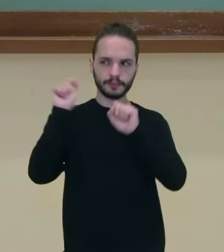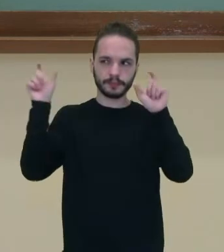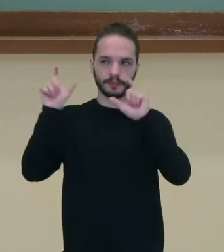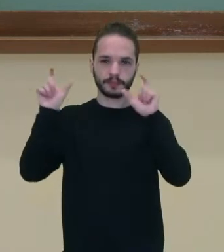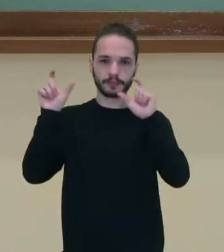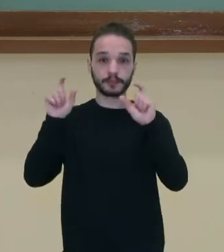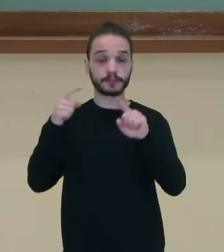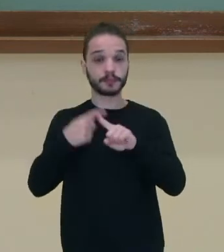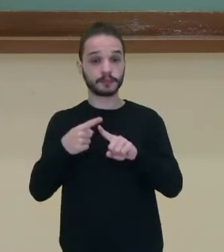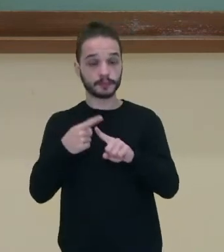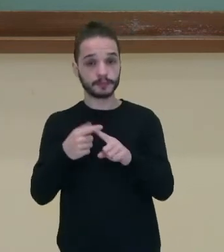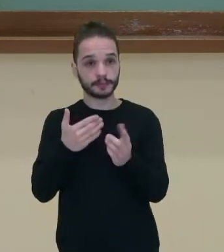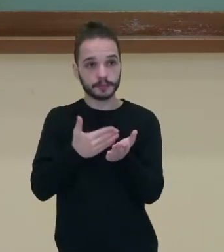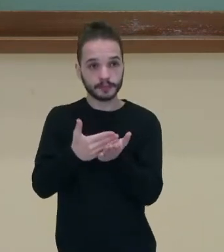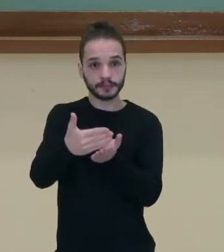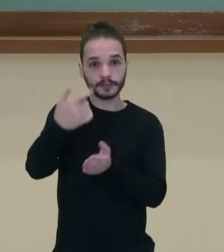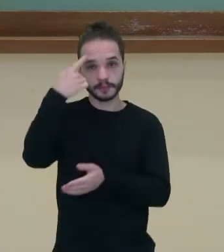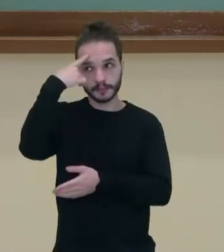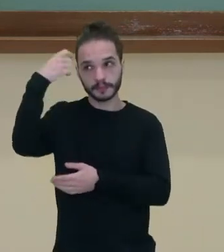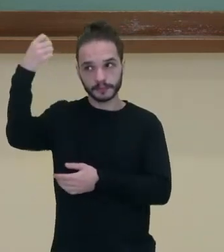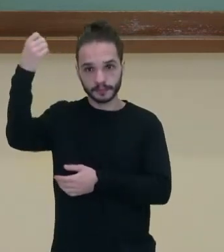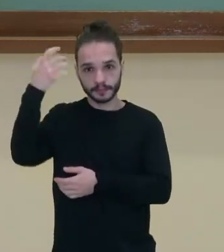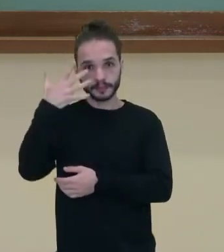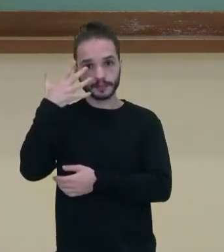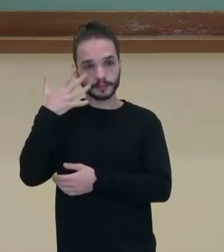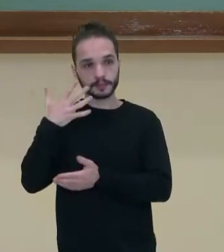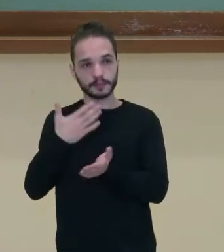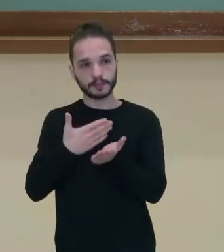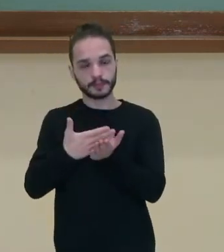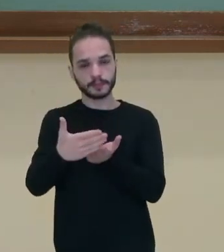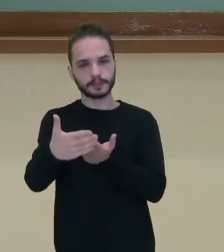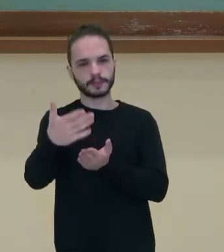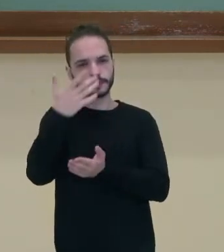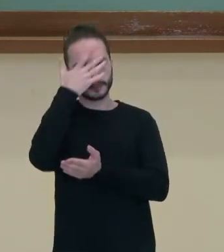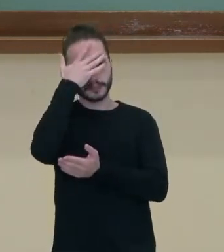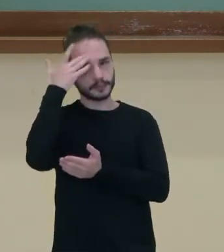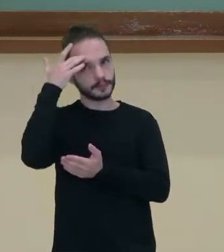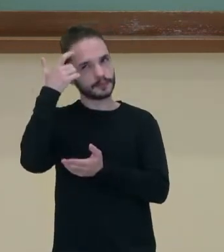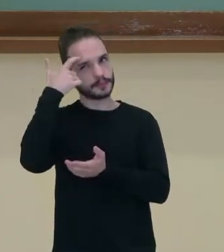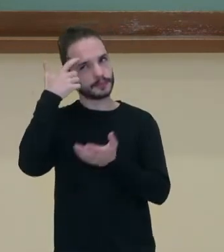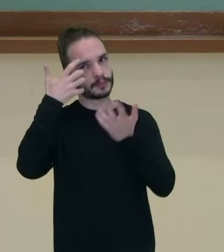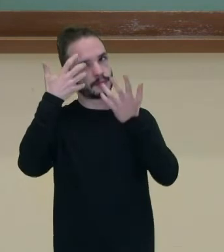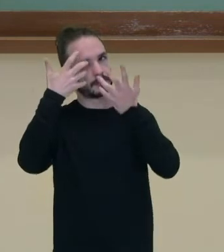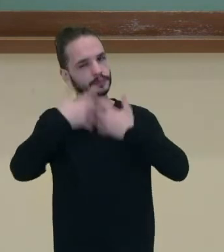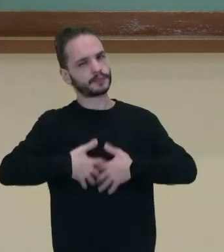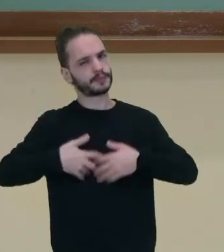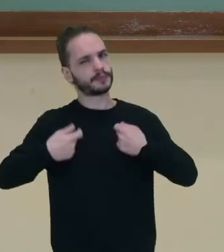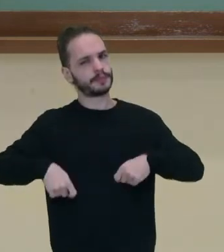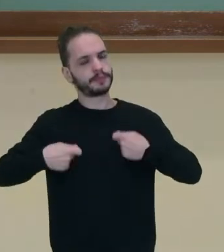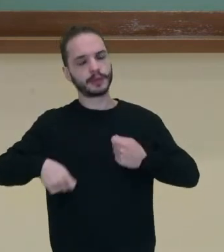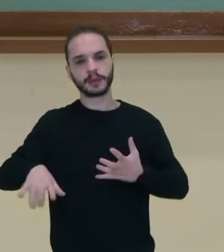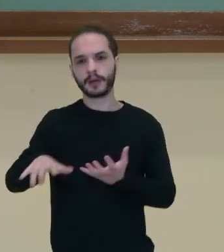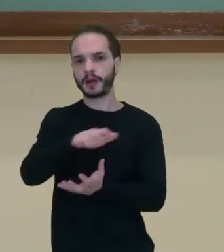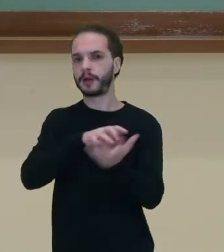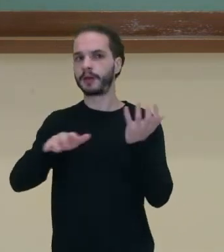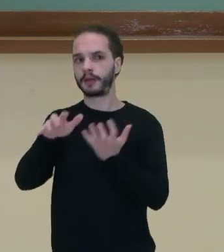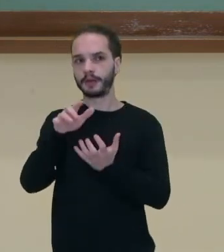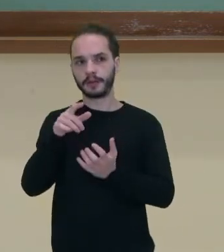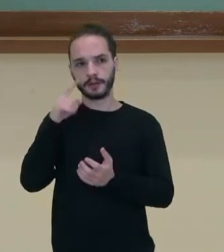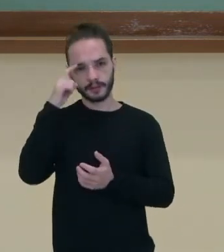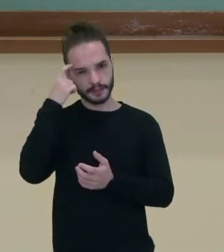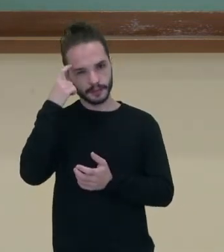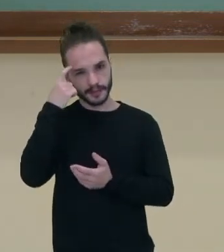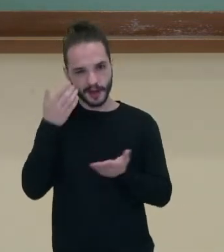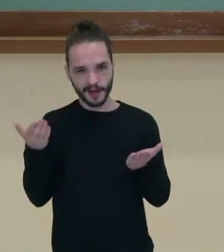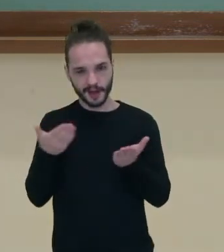o iluminismo, gente. Isso vai fazer com que as pessoas entendam que precisa de uma revolução. Estão entendendo onde a gente